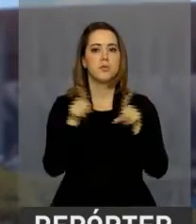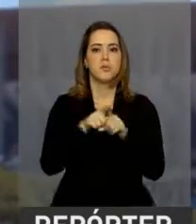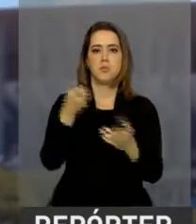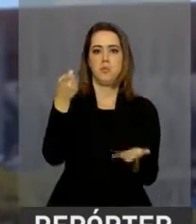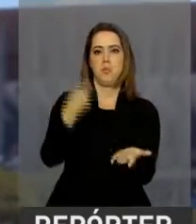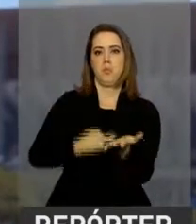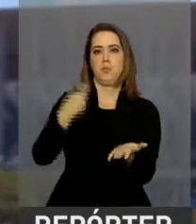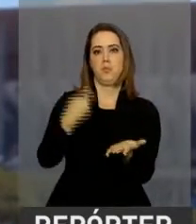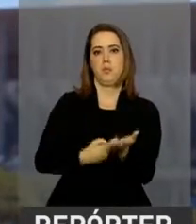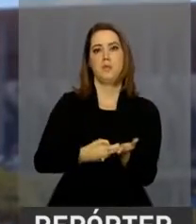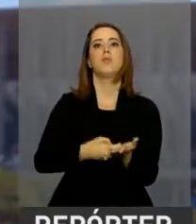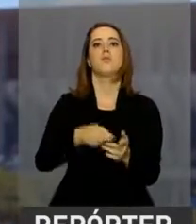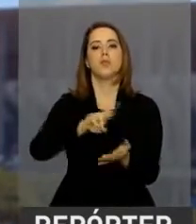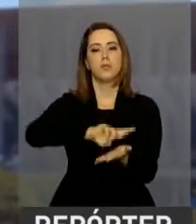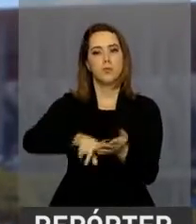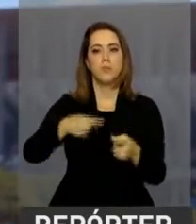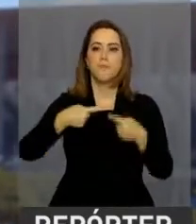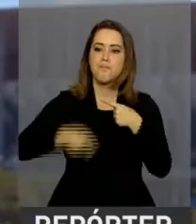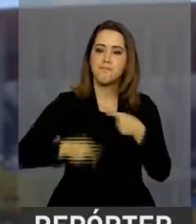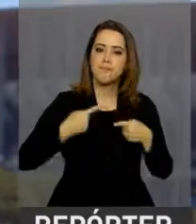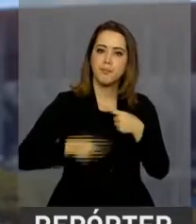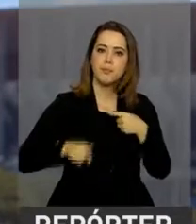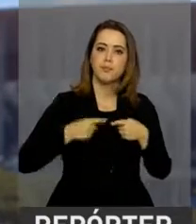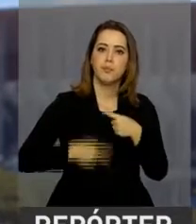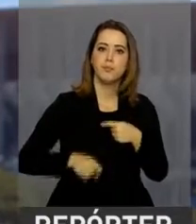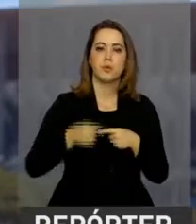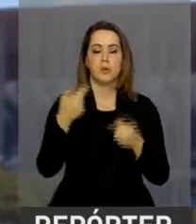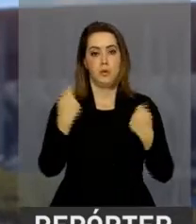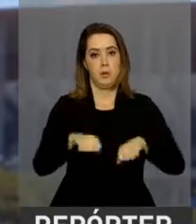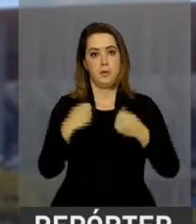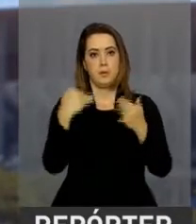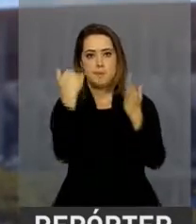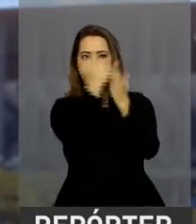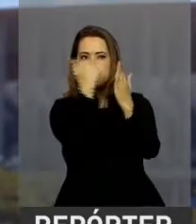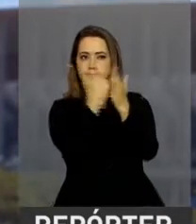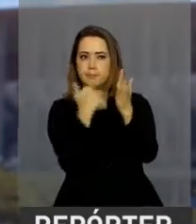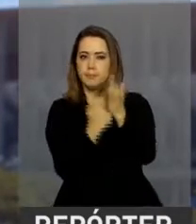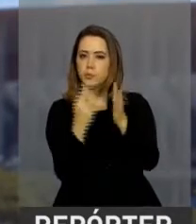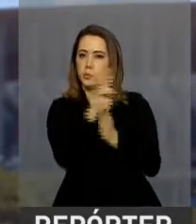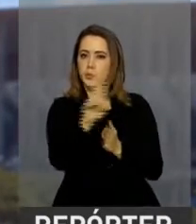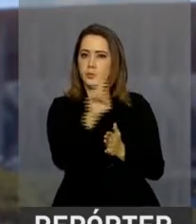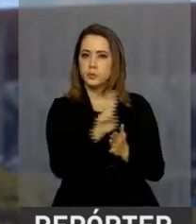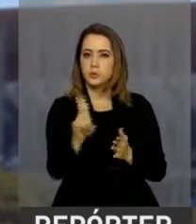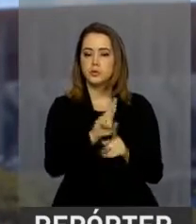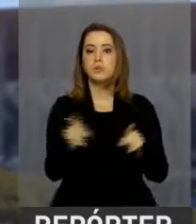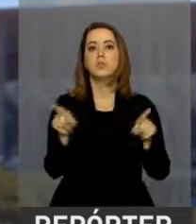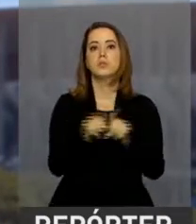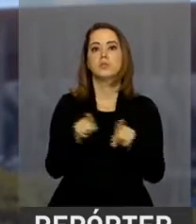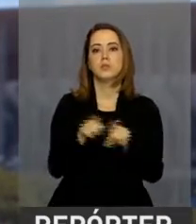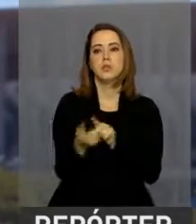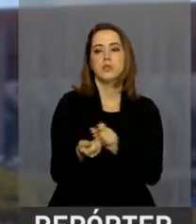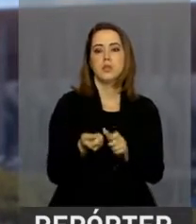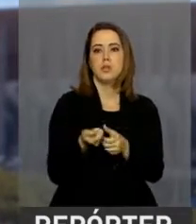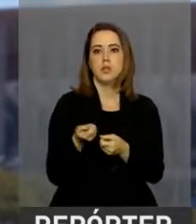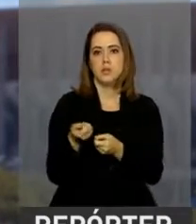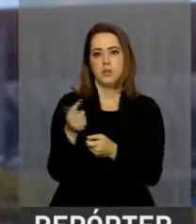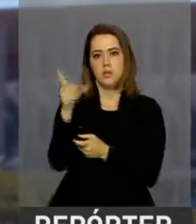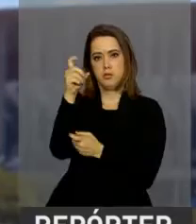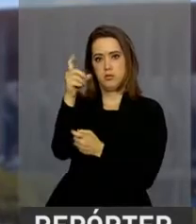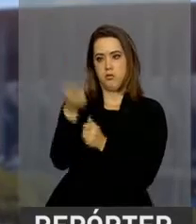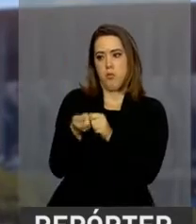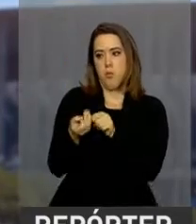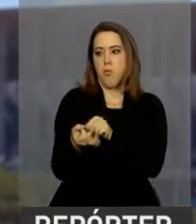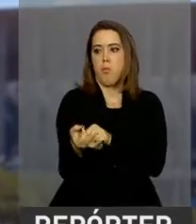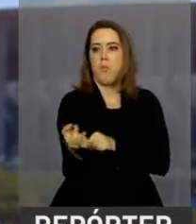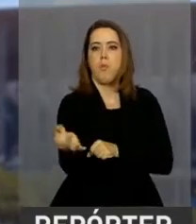flechas, remos e tacos. O comitê organizador dos jogos também proibiu o famoso pau de selfie, usado para tirar fotos